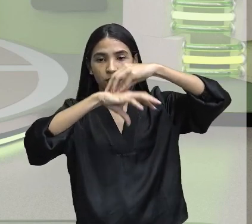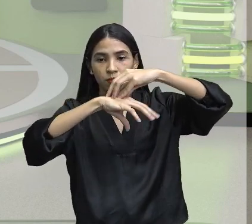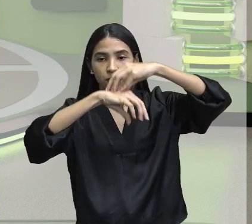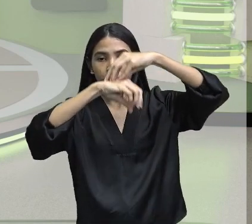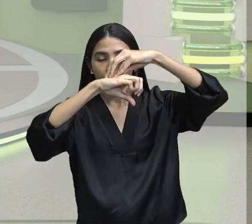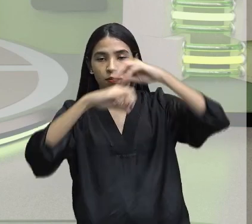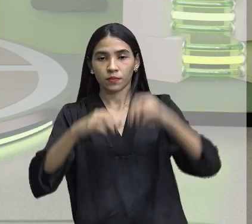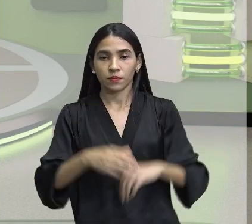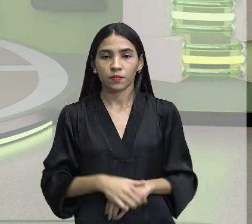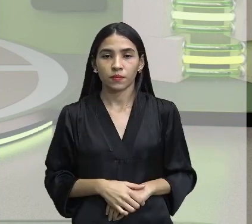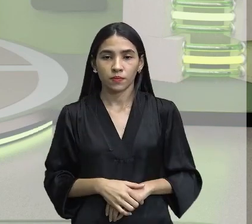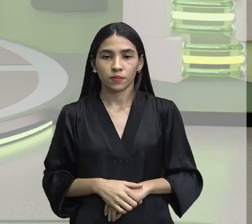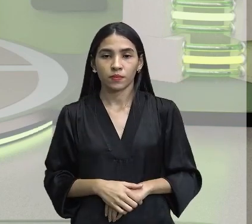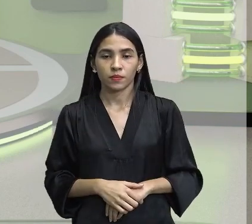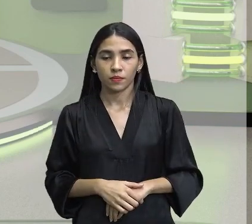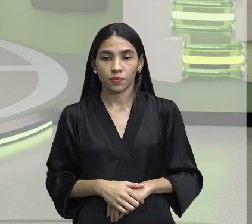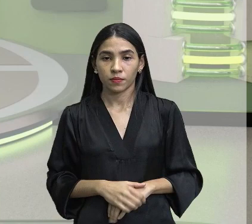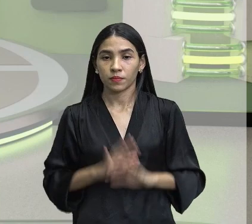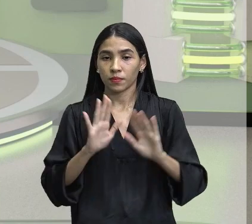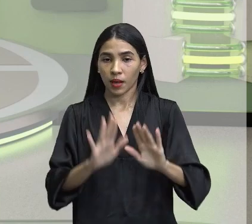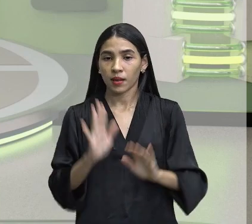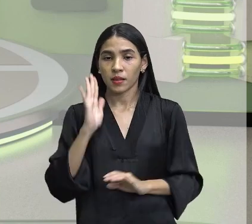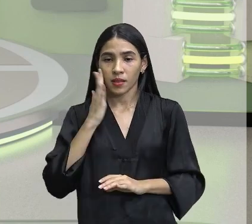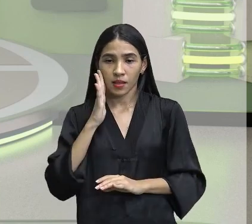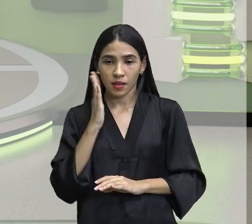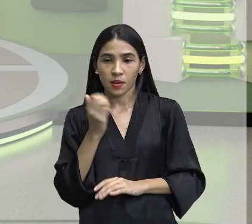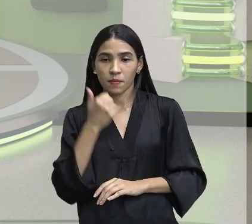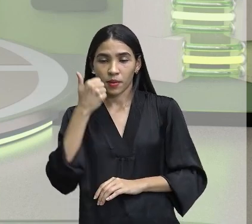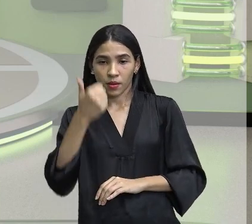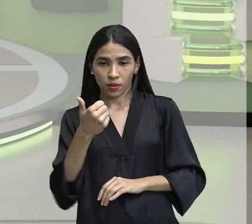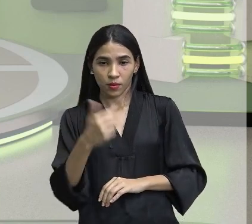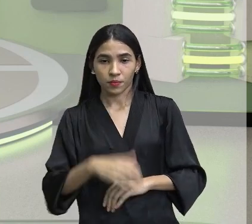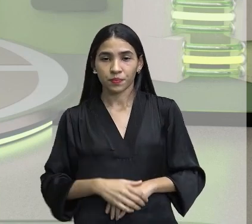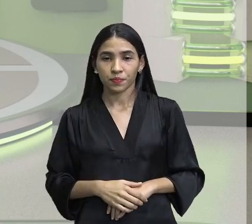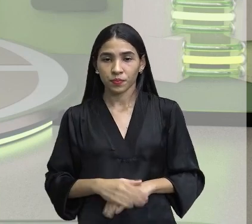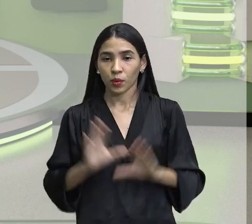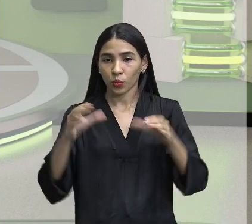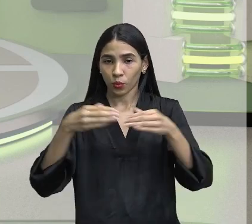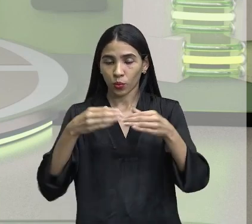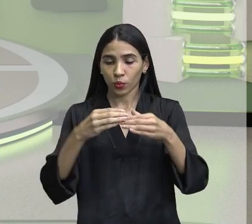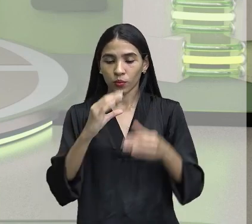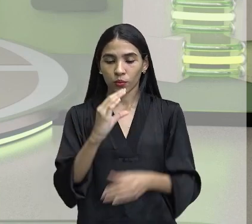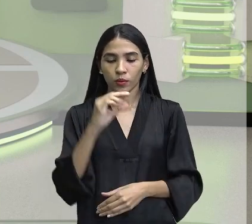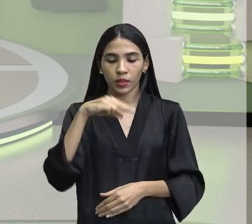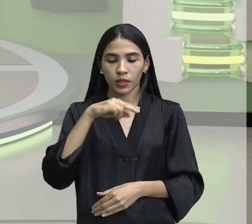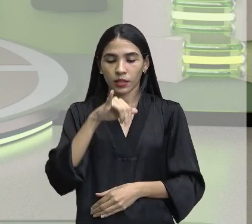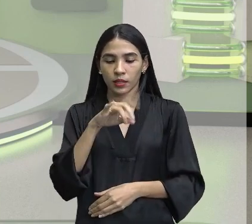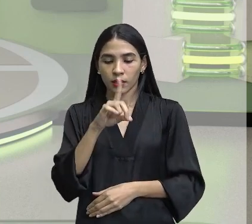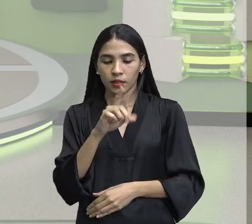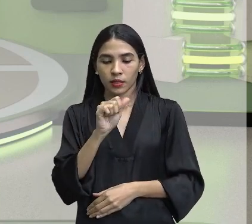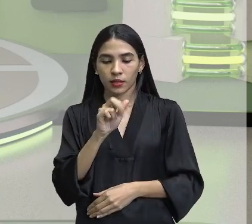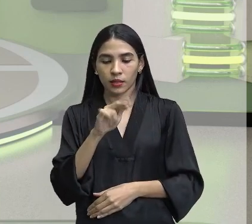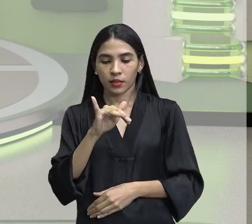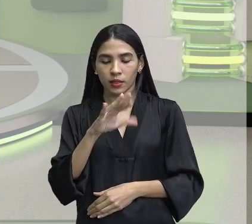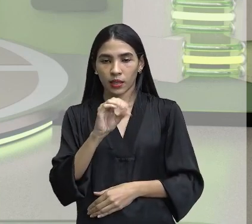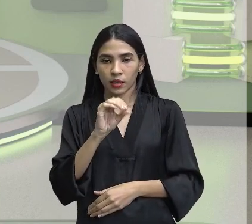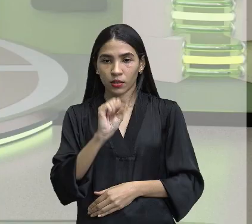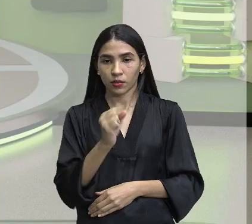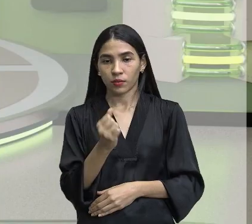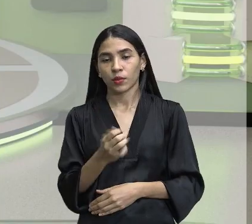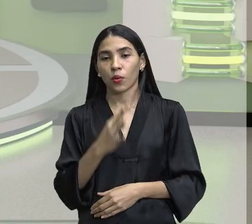aí. Para a gente entender um pouquinho mais desses indivíduos, vamos conhecer aí uma